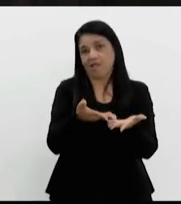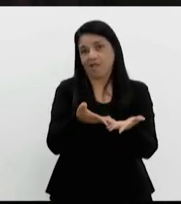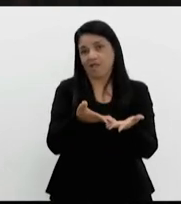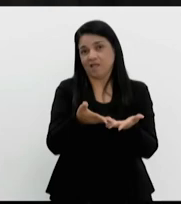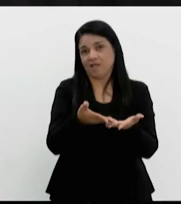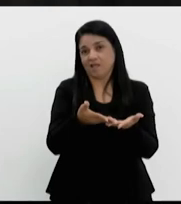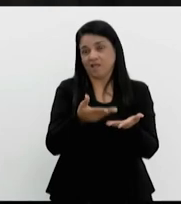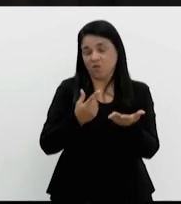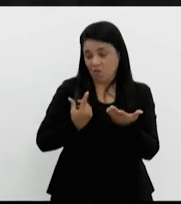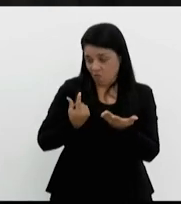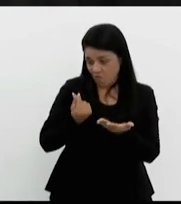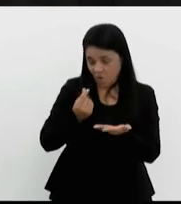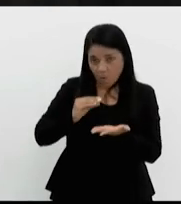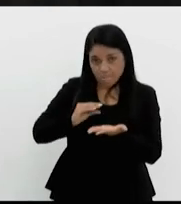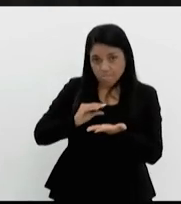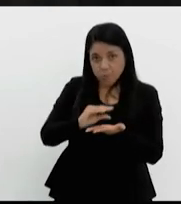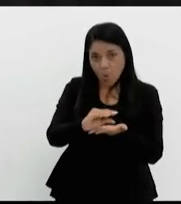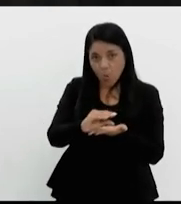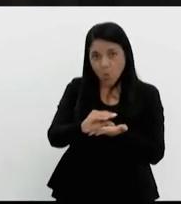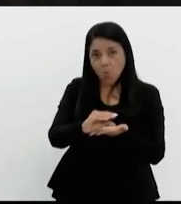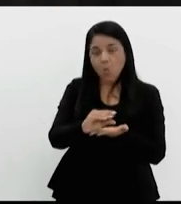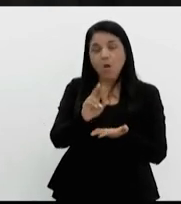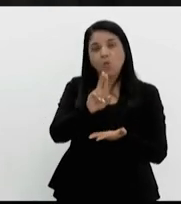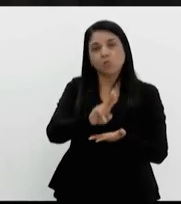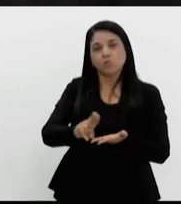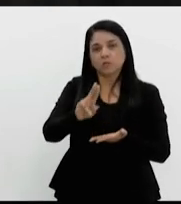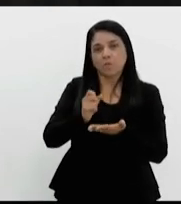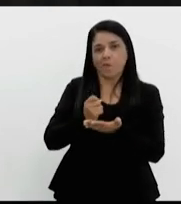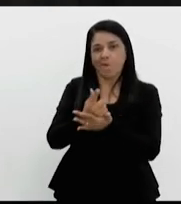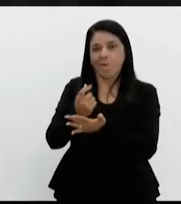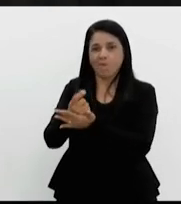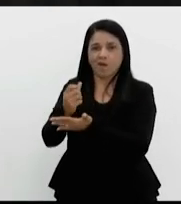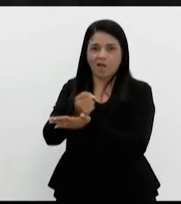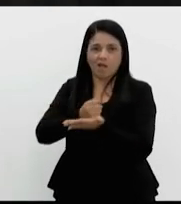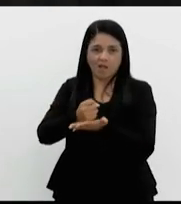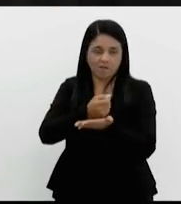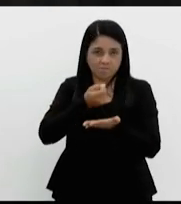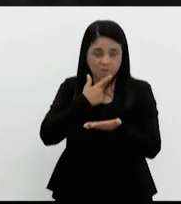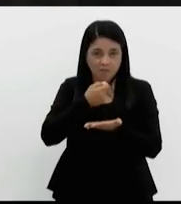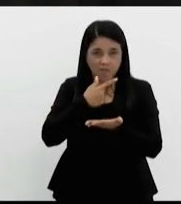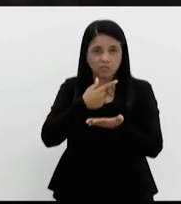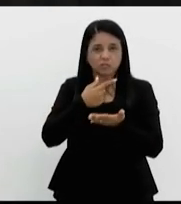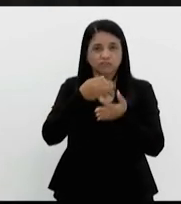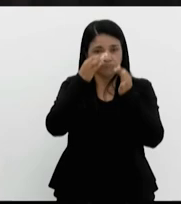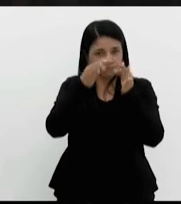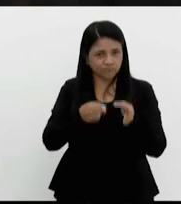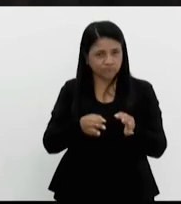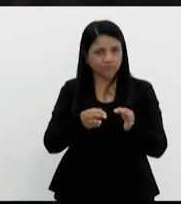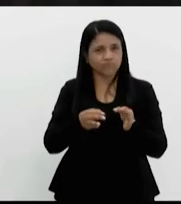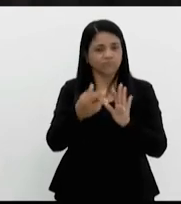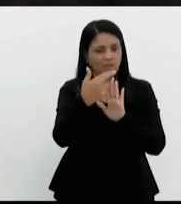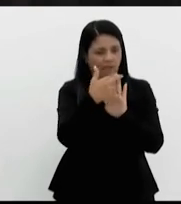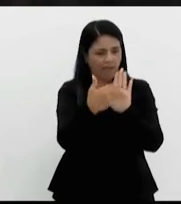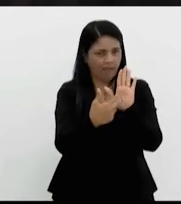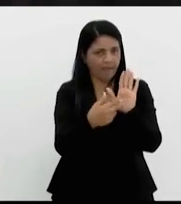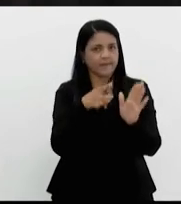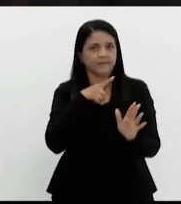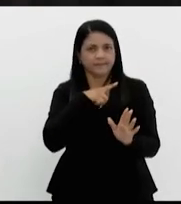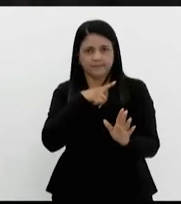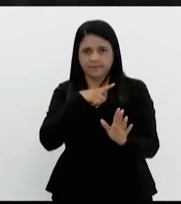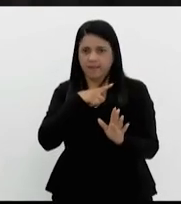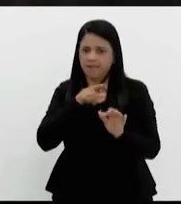esse valor vai ser realmente utilizado para isso, né, de forma correta, de